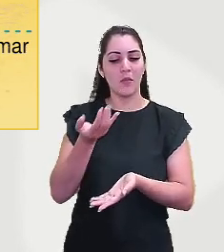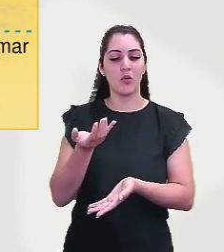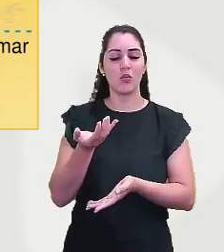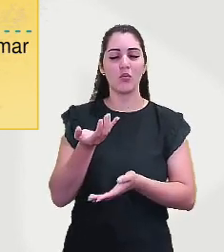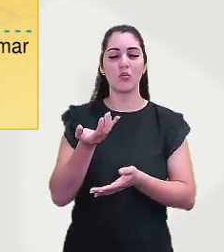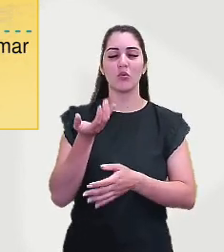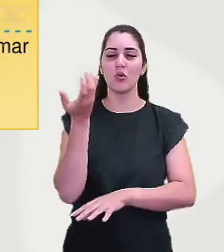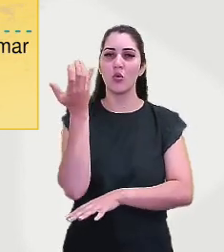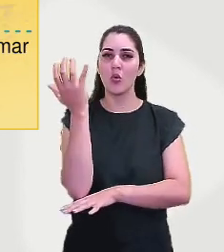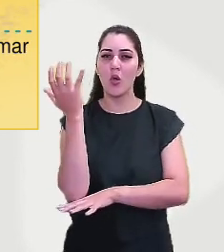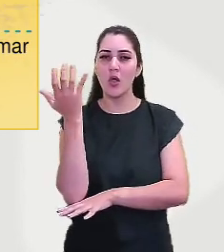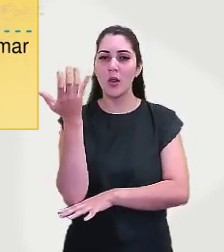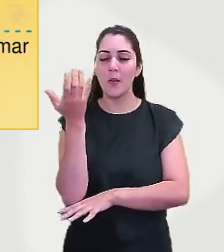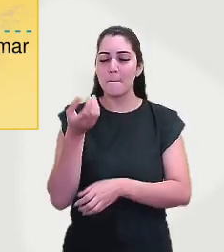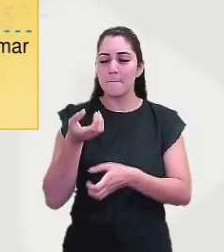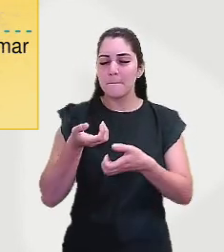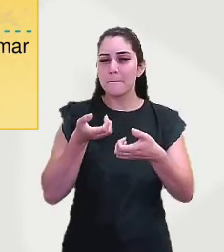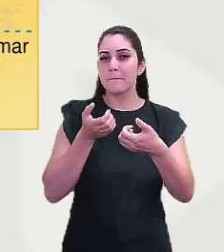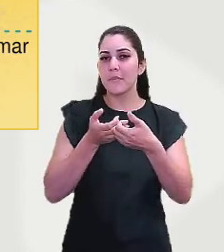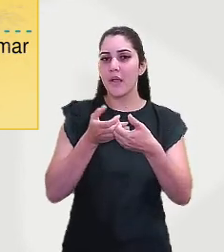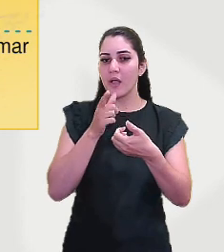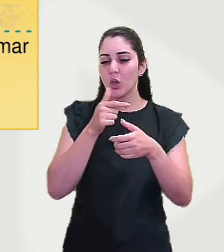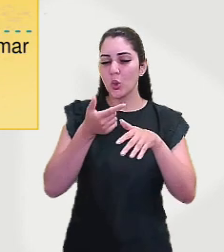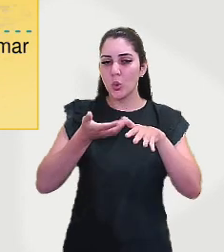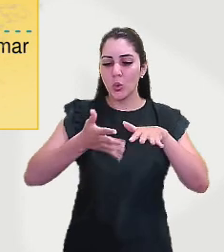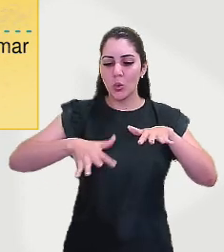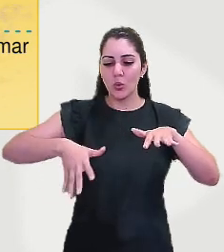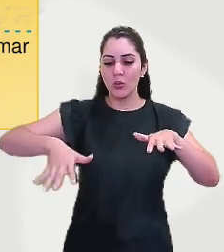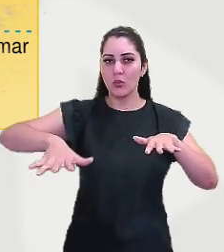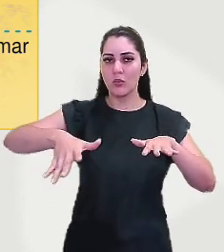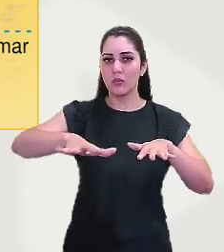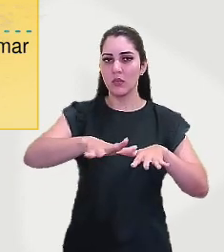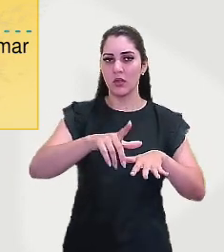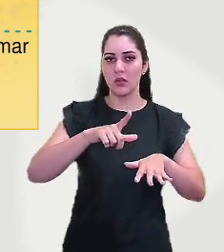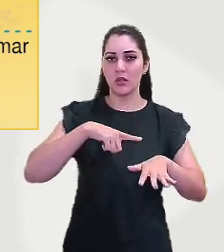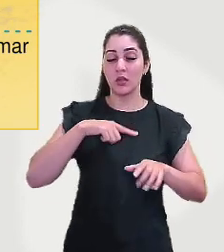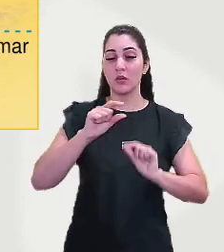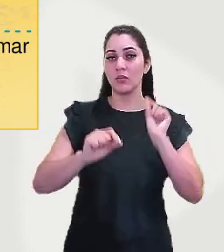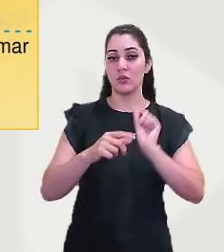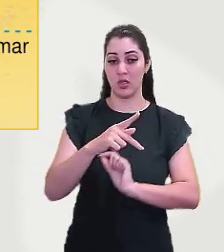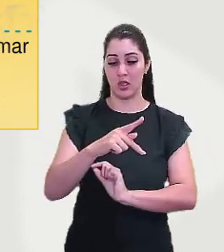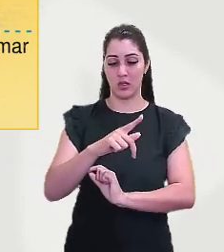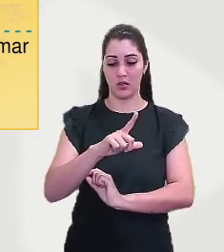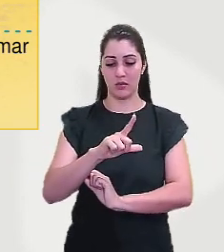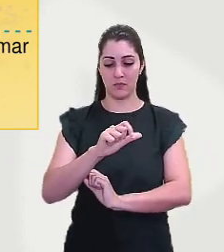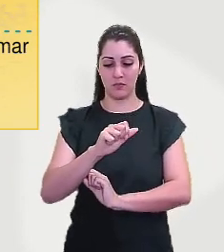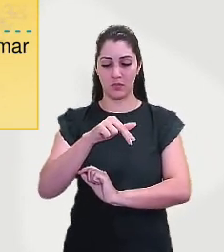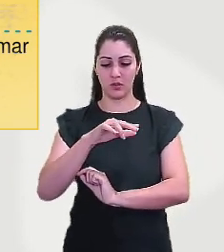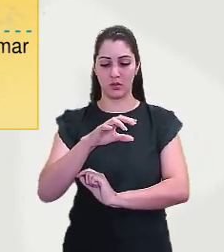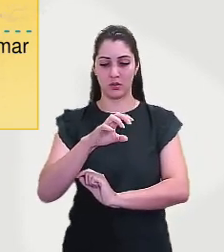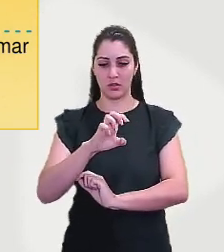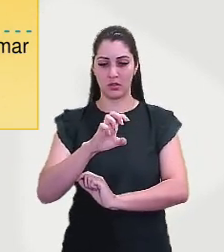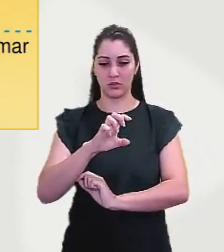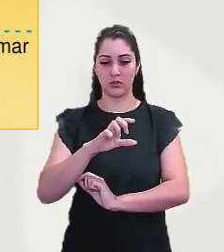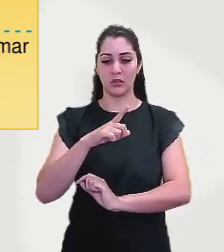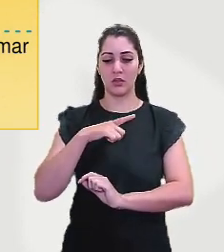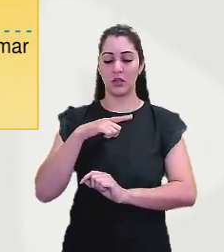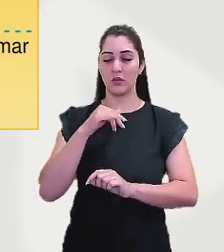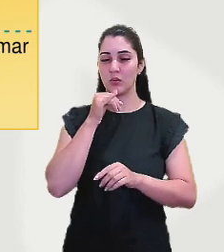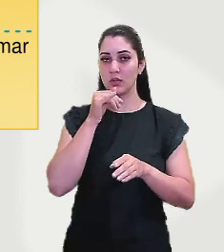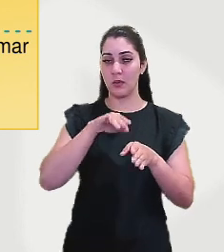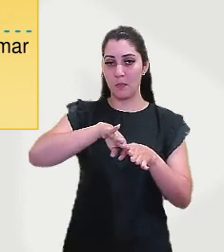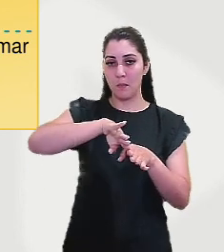baixa, próximo ao mar, o litoral, nós temos a planície, certo? E essa área um pouco mais